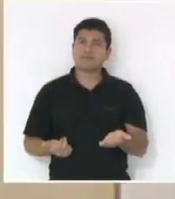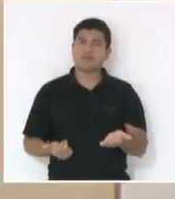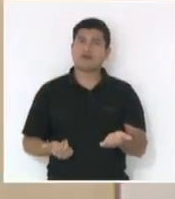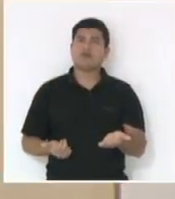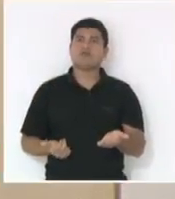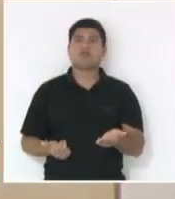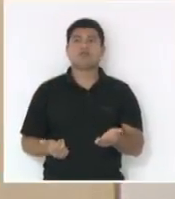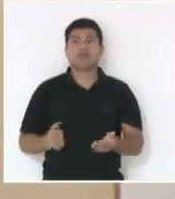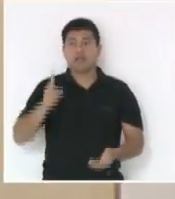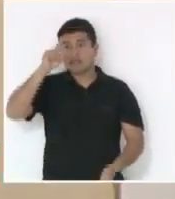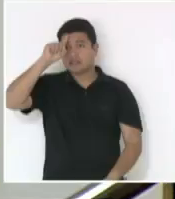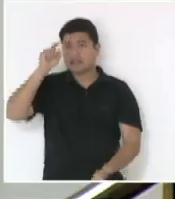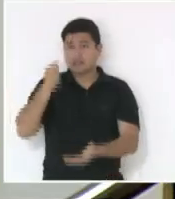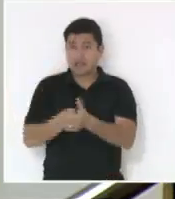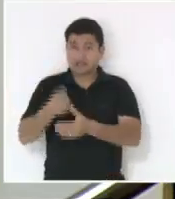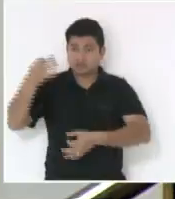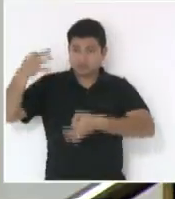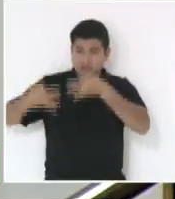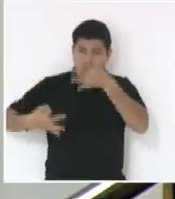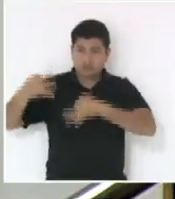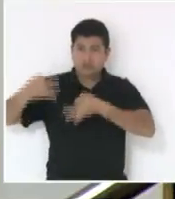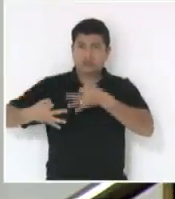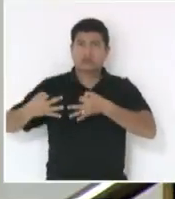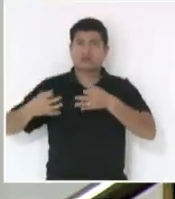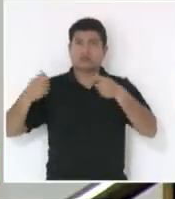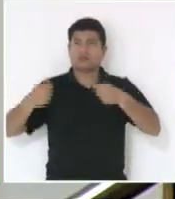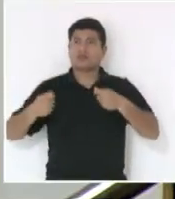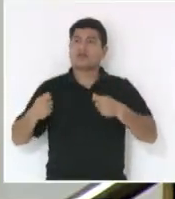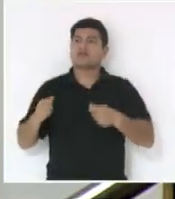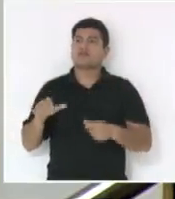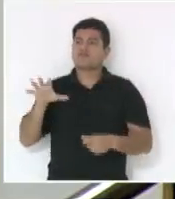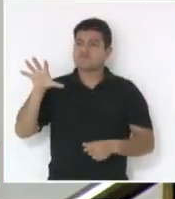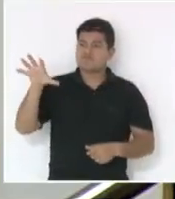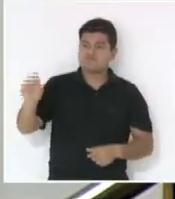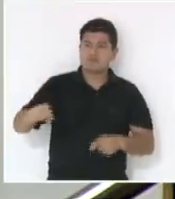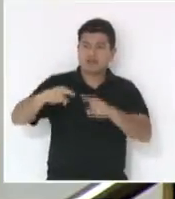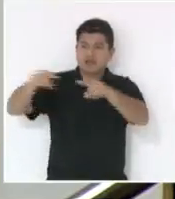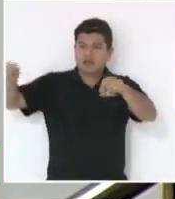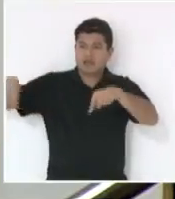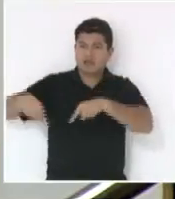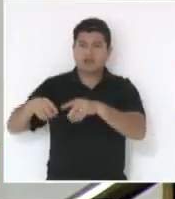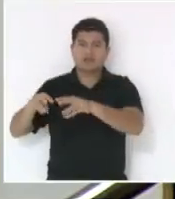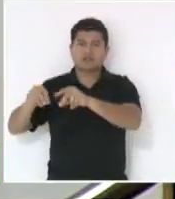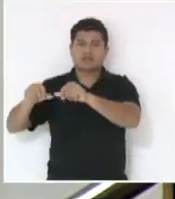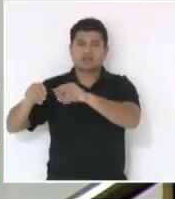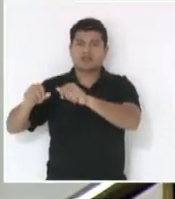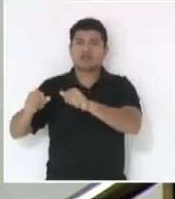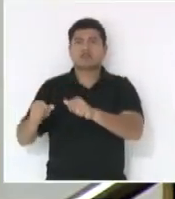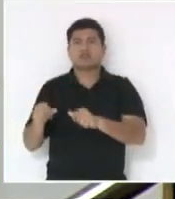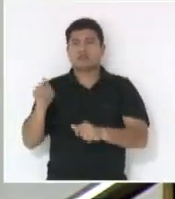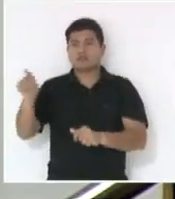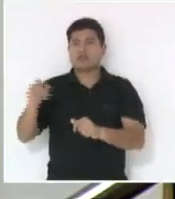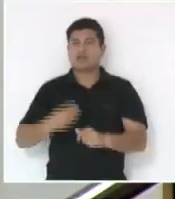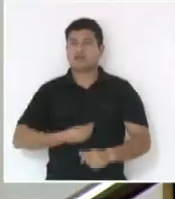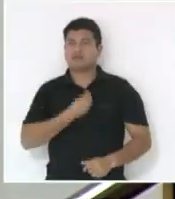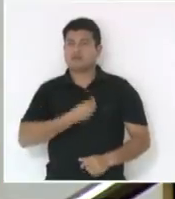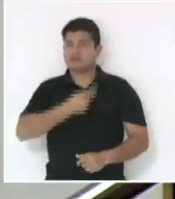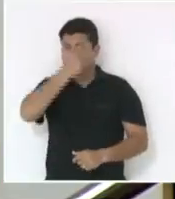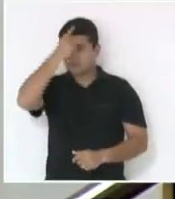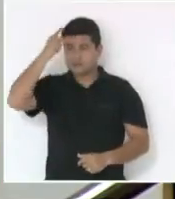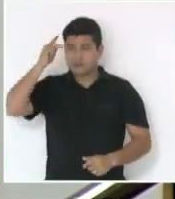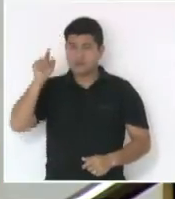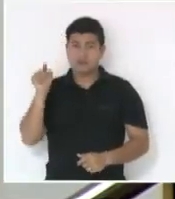por decisão judicial, terá que tomar posse de uma área de terra ou tirar os posseiros que lá estão numa área de